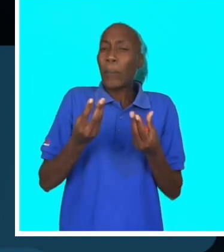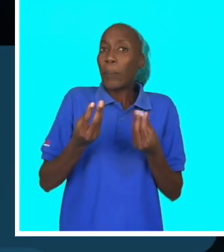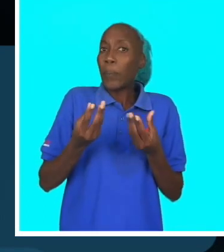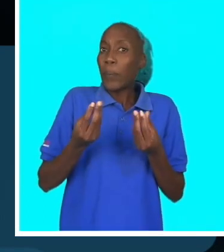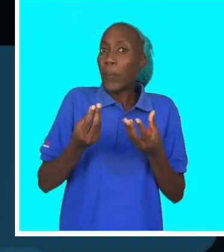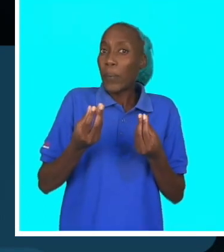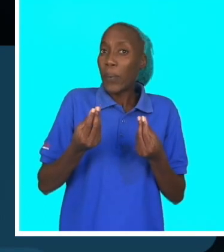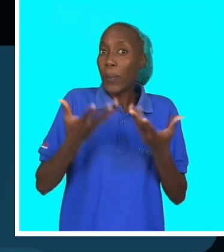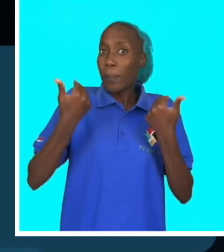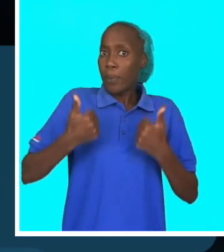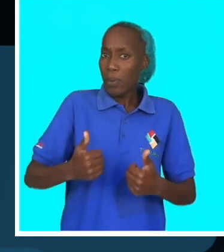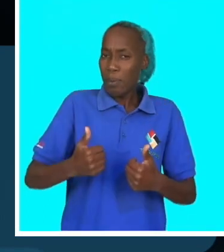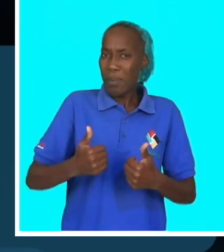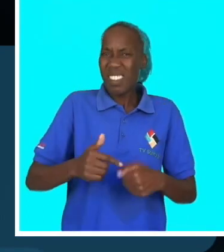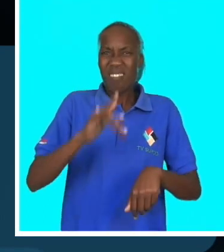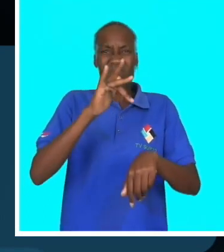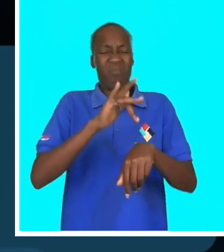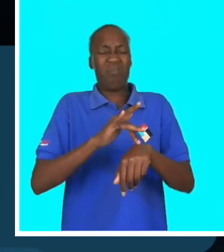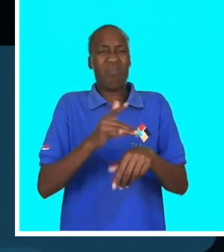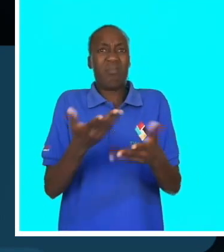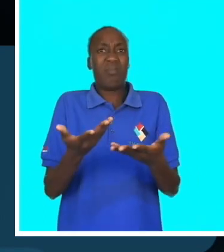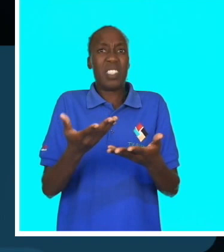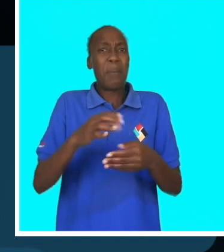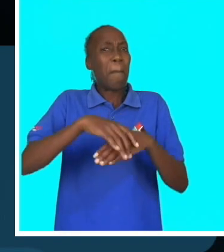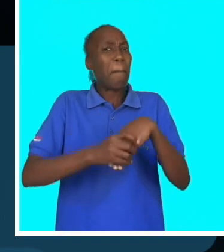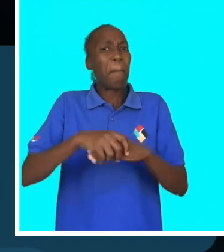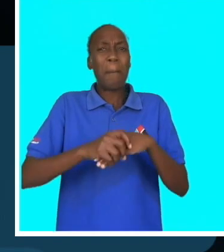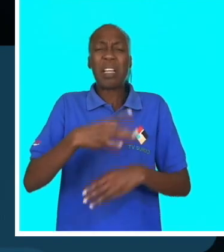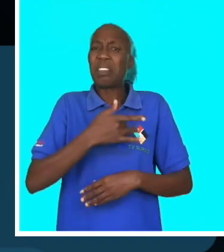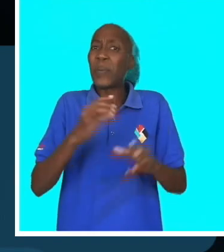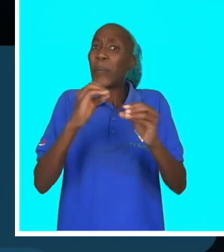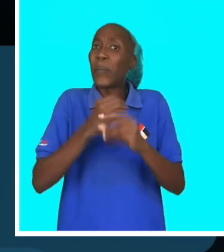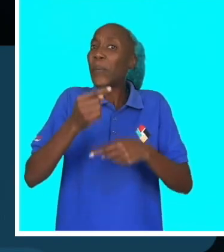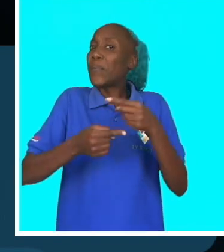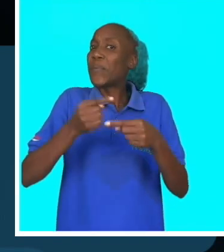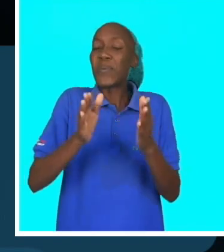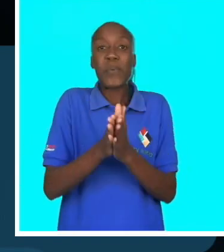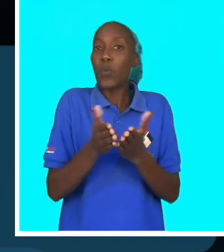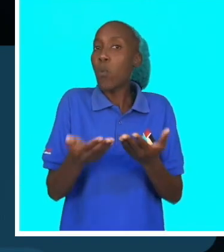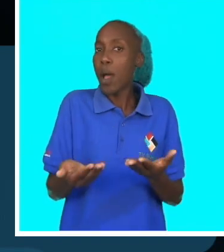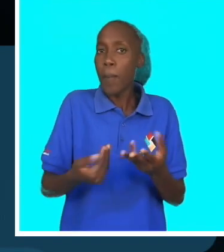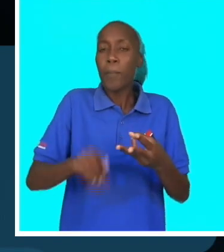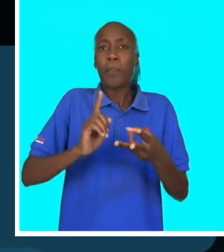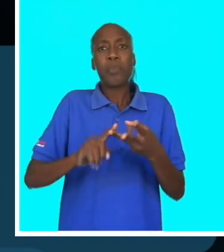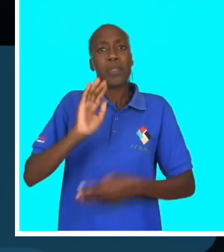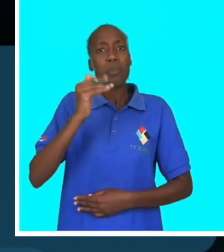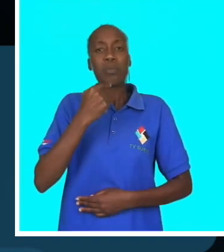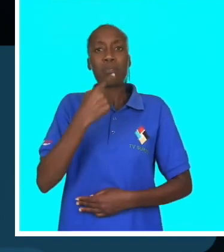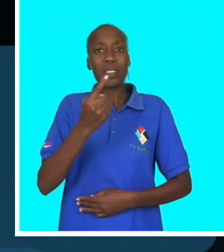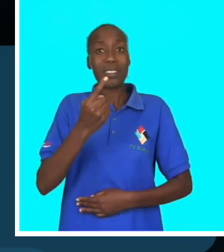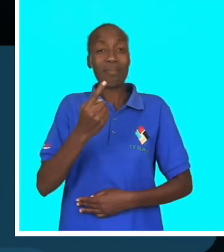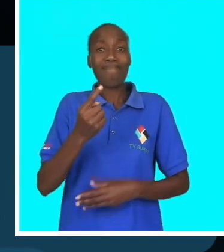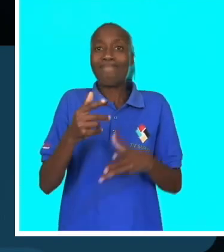dor e toquei na perna, só que depois não senti a perna a ser tocada. Então eu